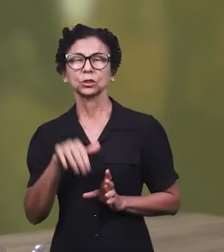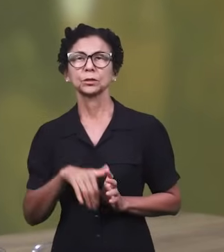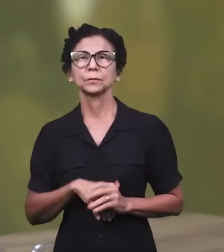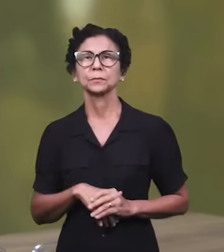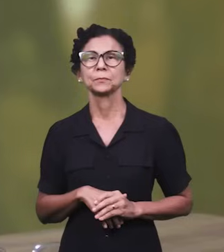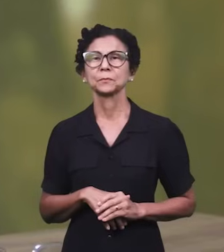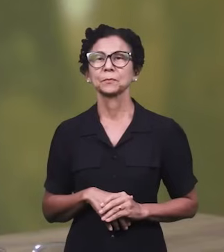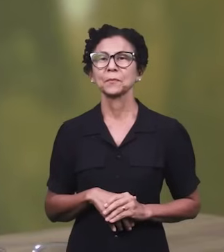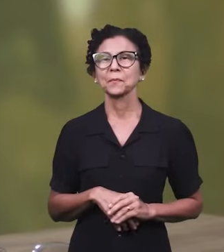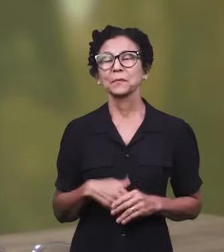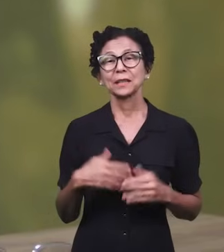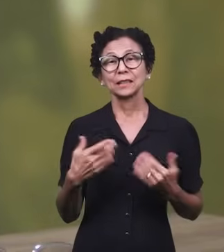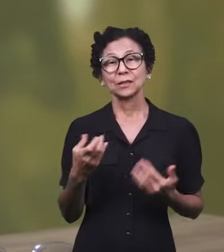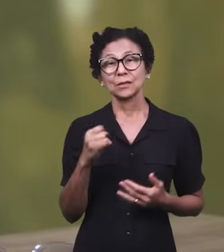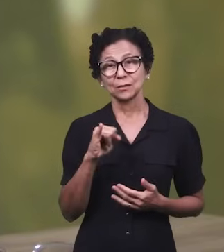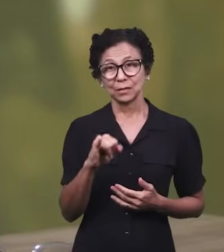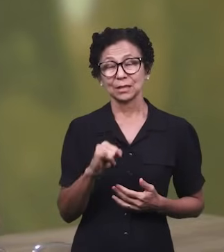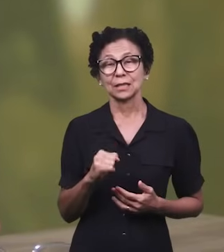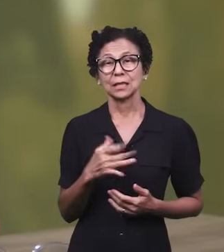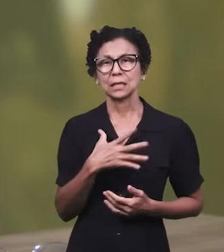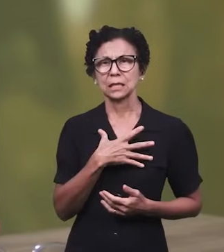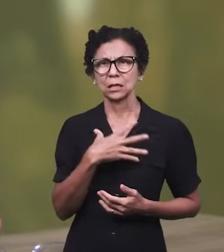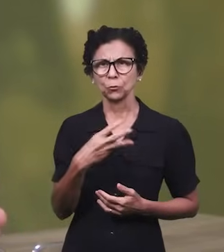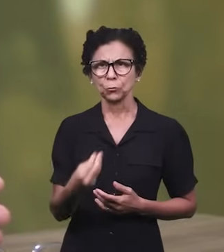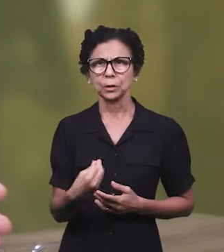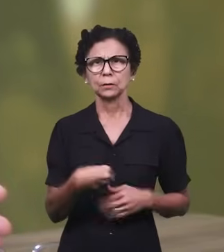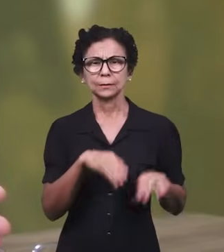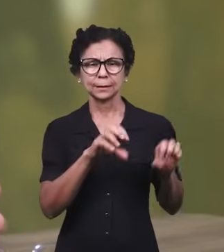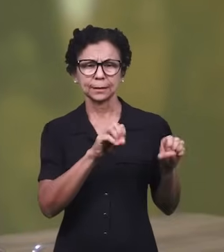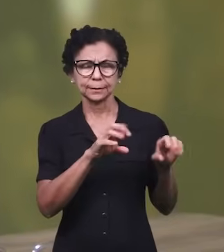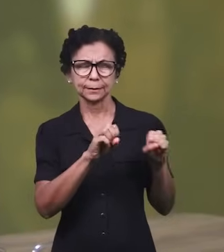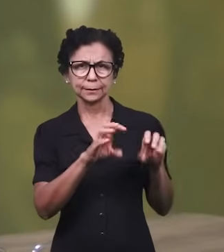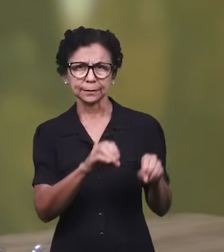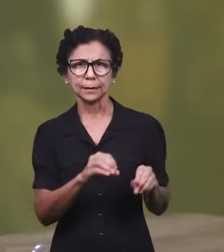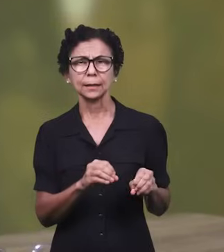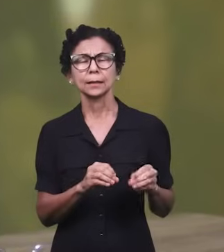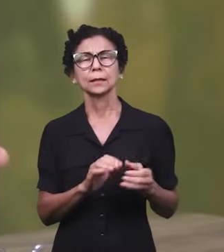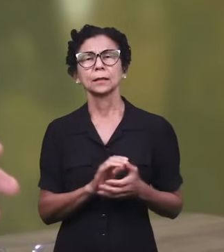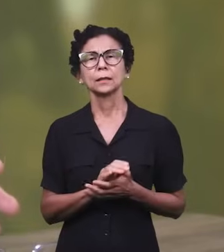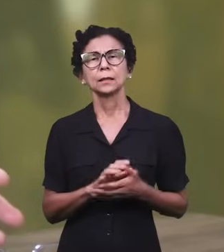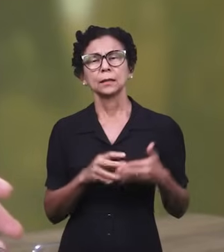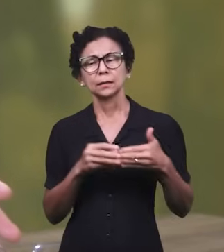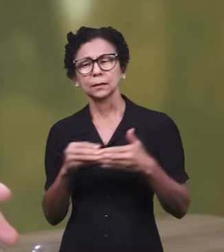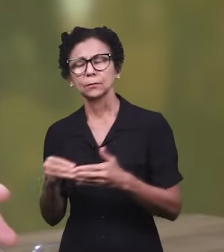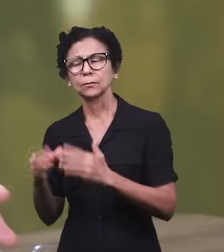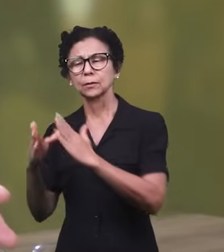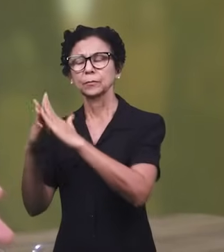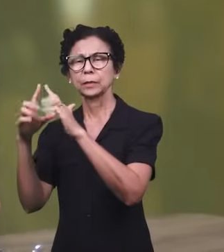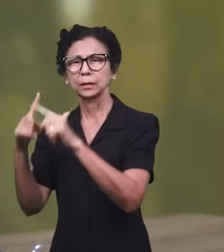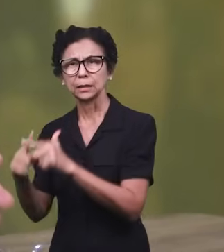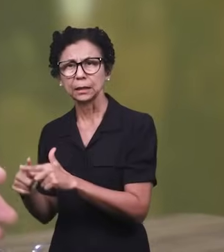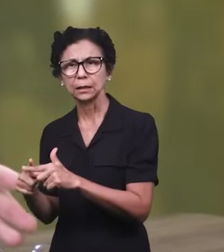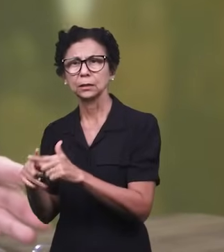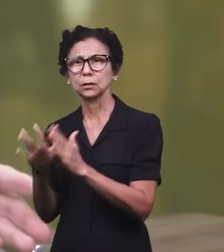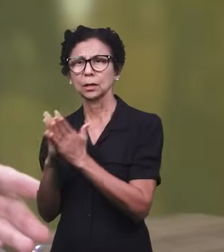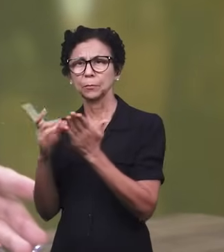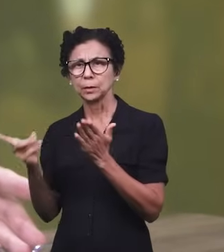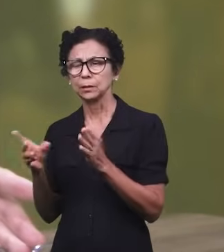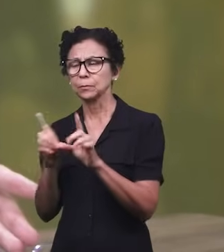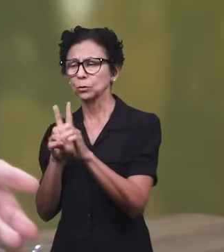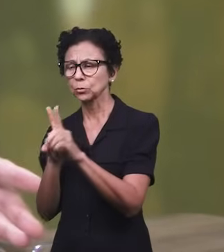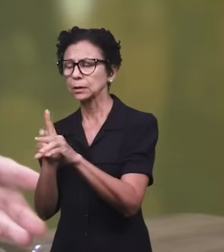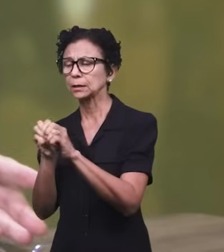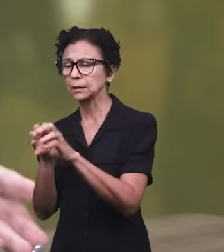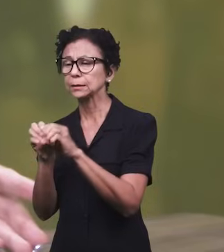vai ter para o resto da vida. Bom. Porque você vê assim, que os filhos, uma parte que eu acho linda, né? Já encerrando aqui a parte da